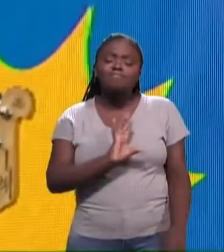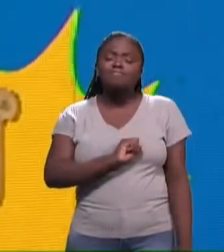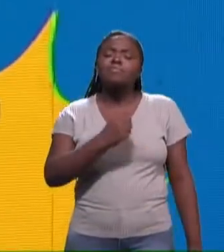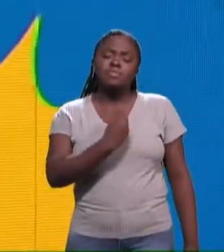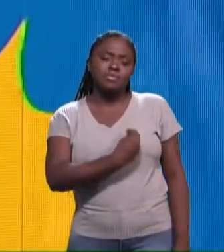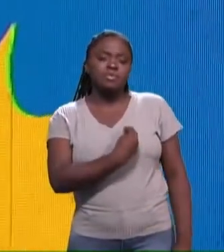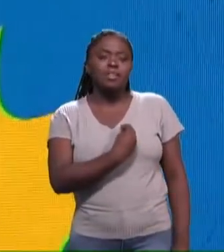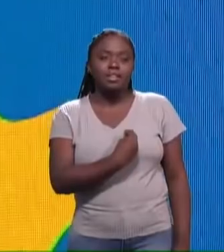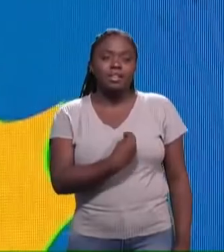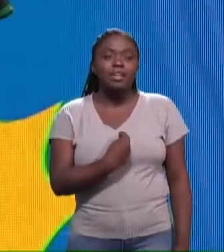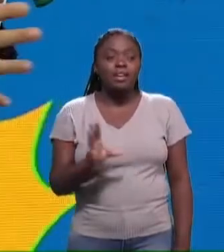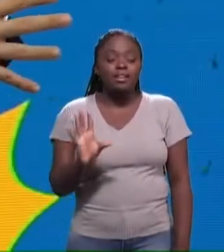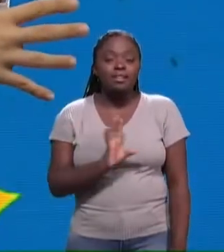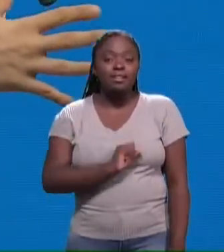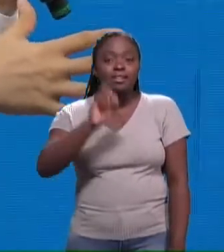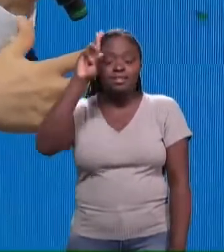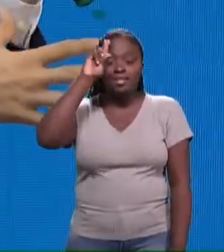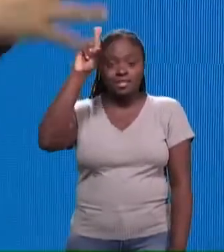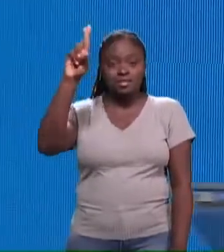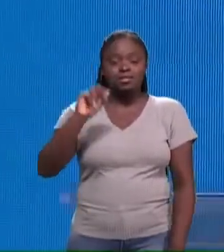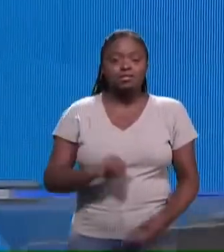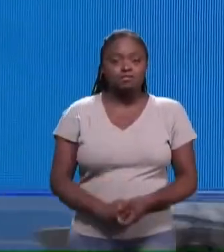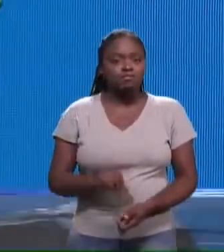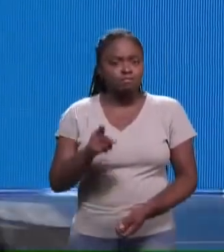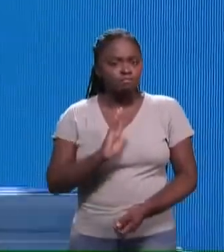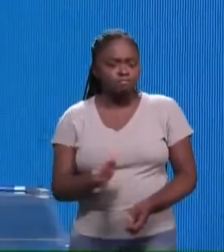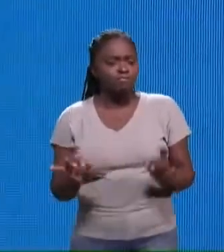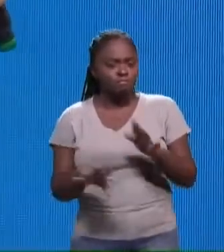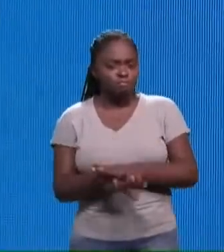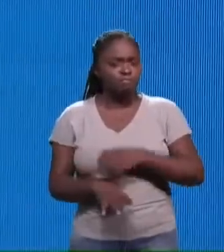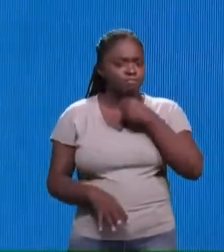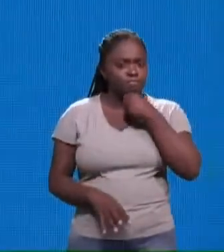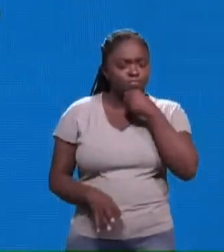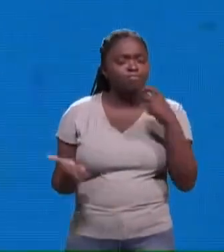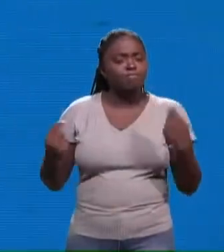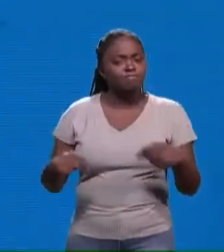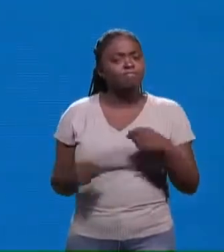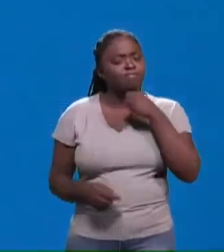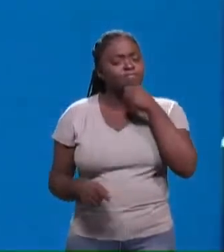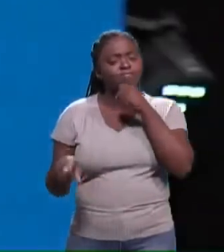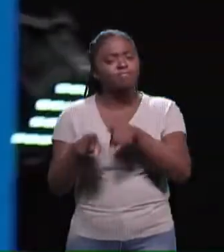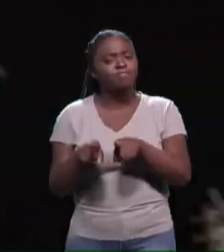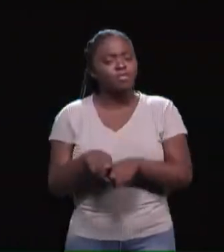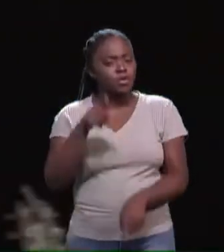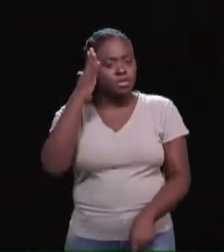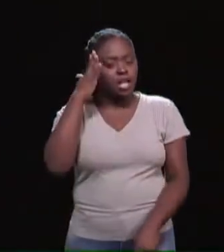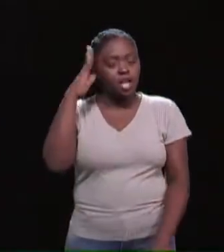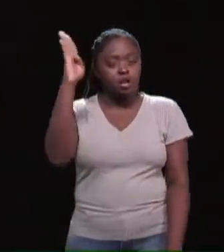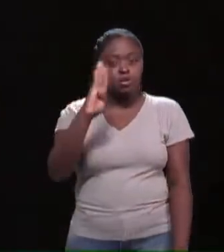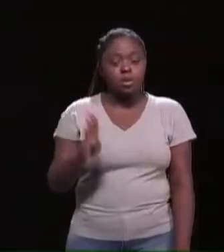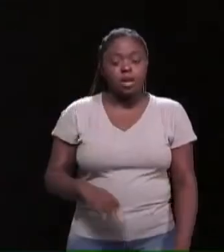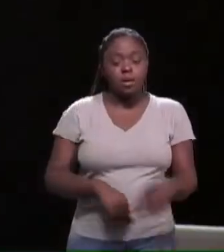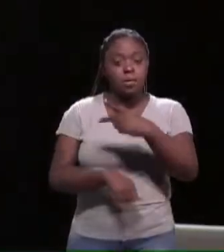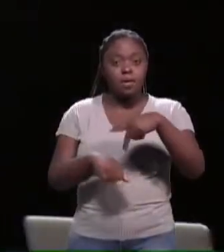vida, que ama o Senhor. Você está preparado para envelhecer? Você tem que envelhecer. Você sabia que o Brasil é o país que